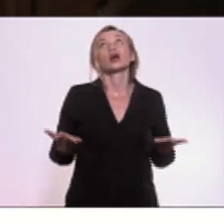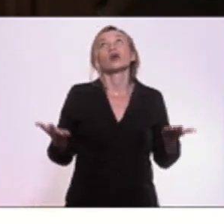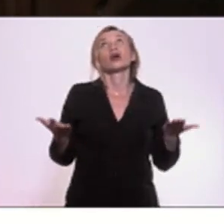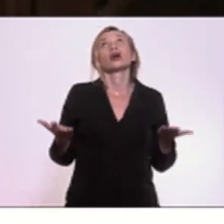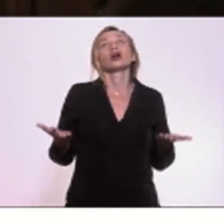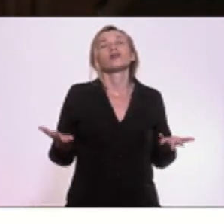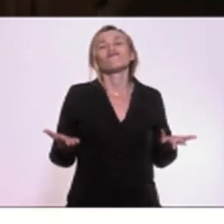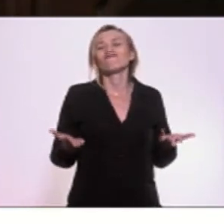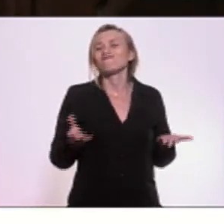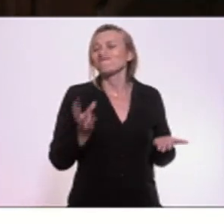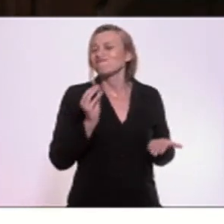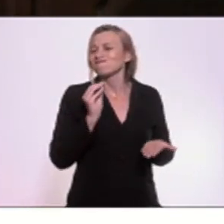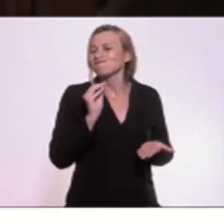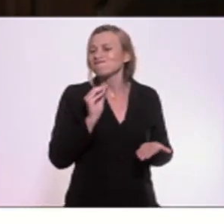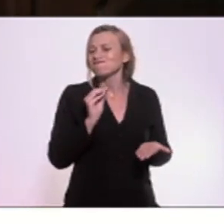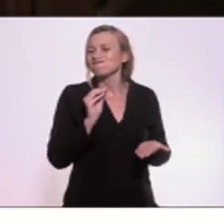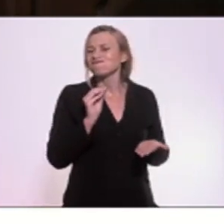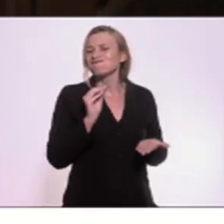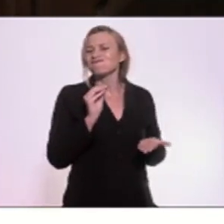uma irresponsabilidade,